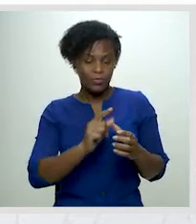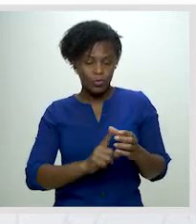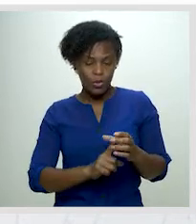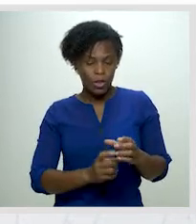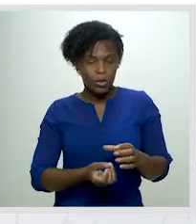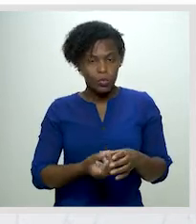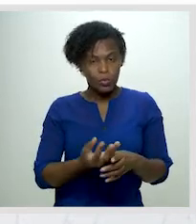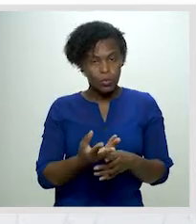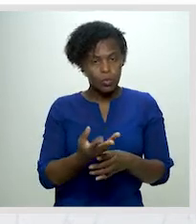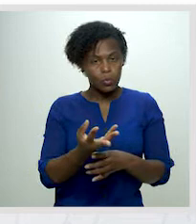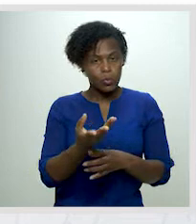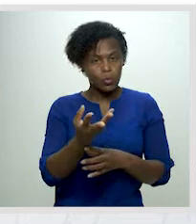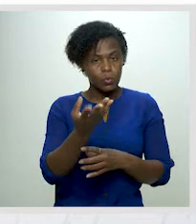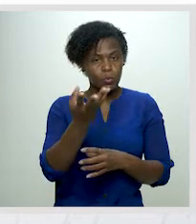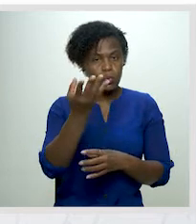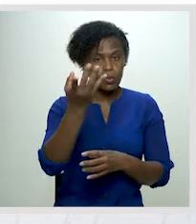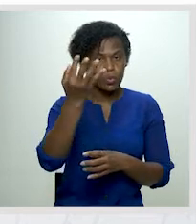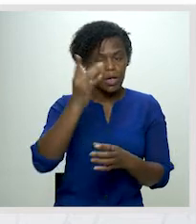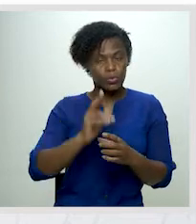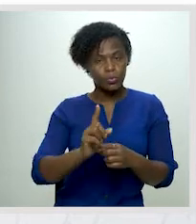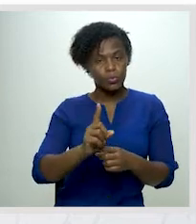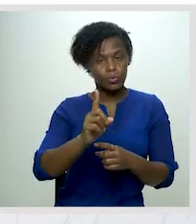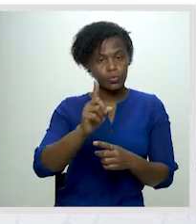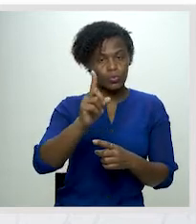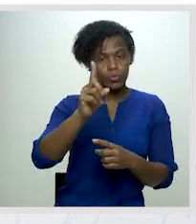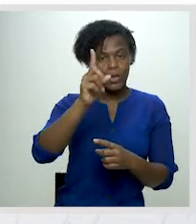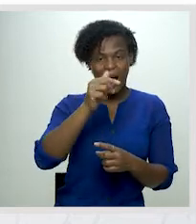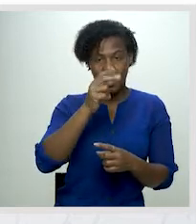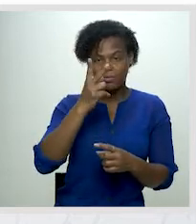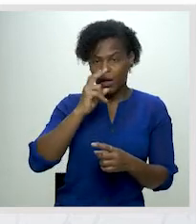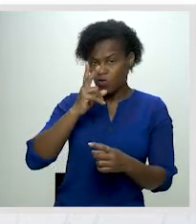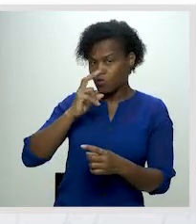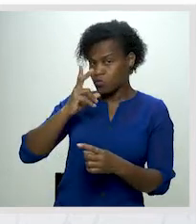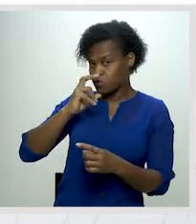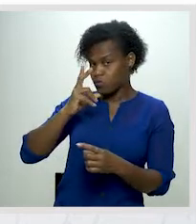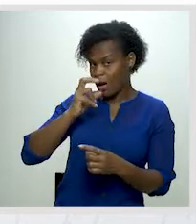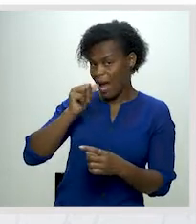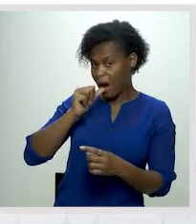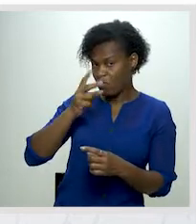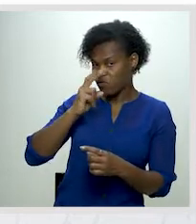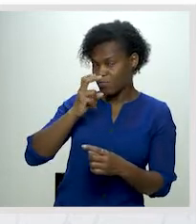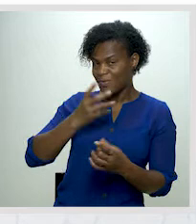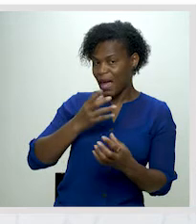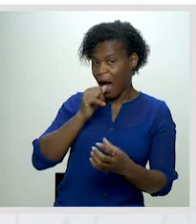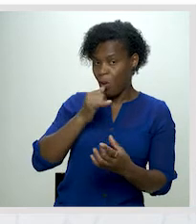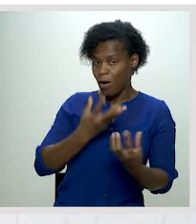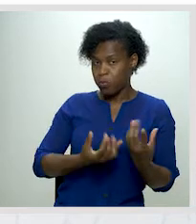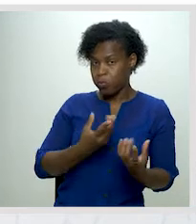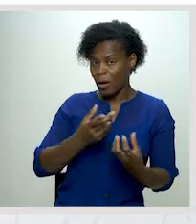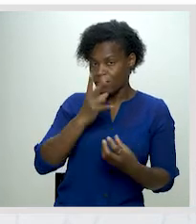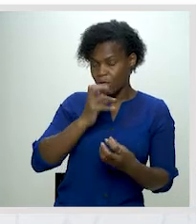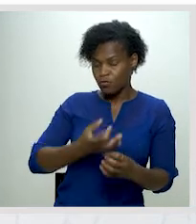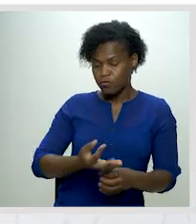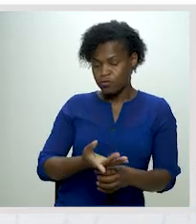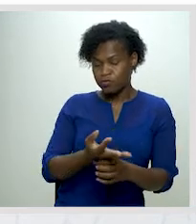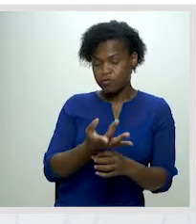das setas, como estão a ver aqui, né? O vapor de água ia em sentido das setas para a atmosfera.